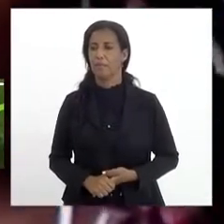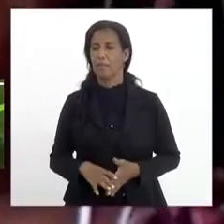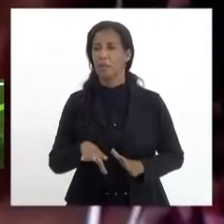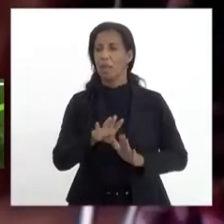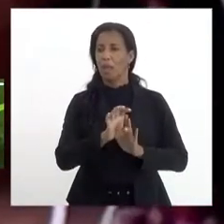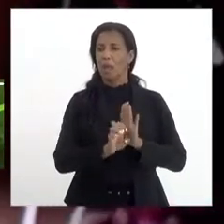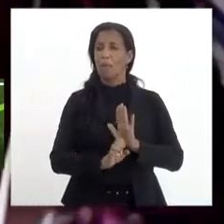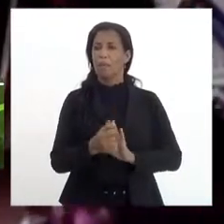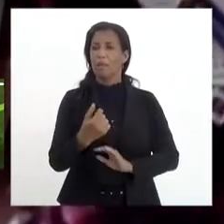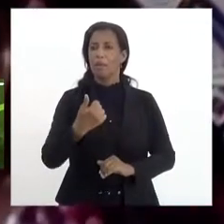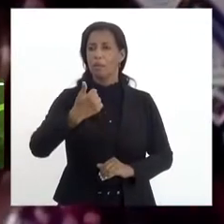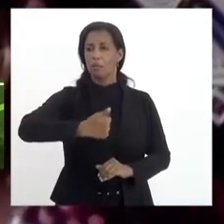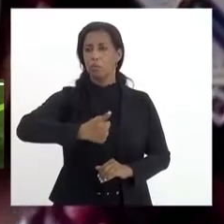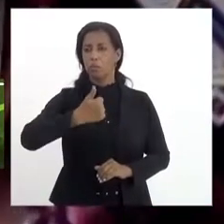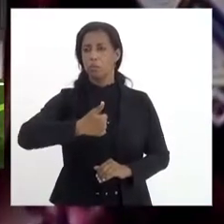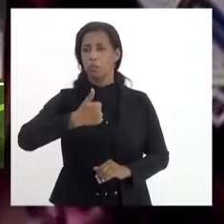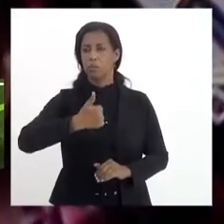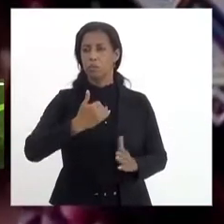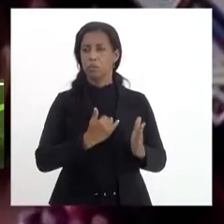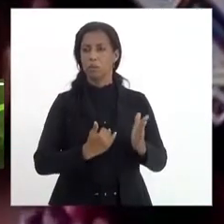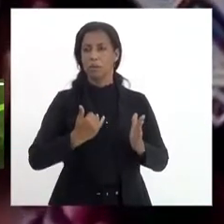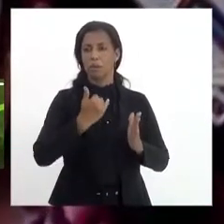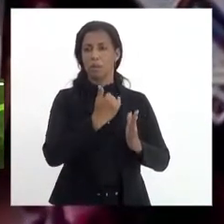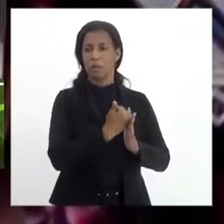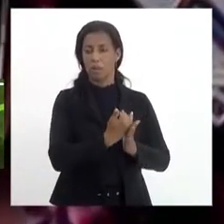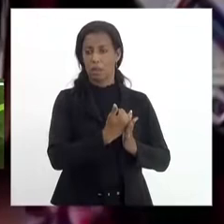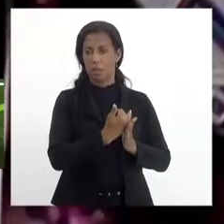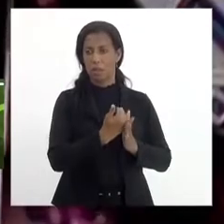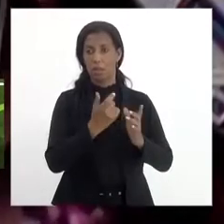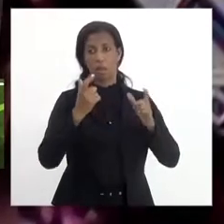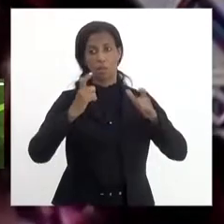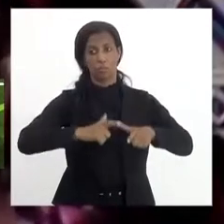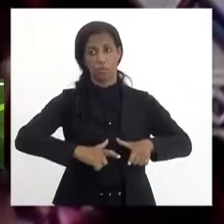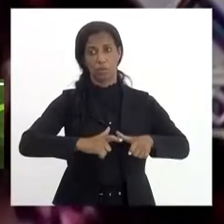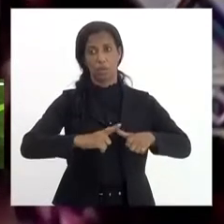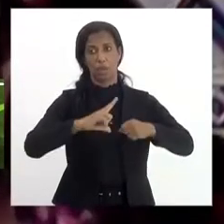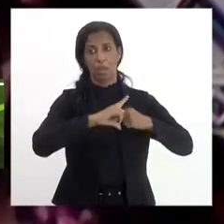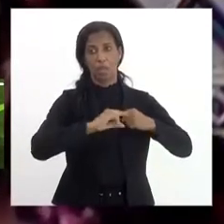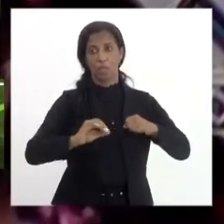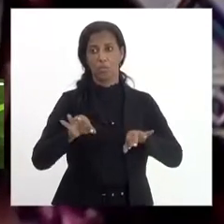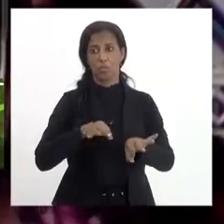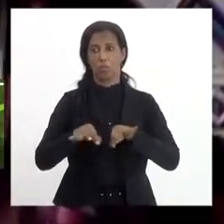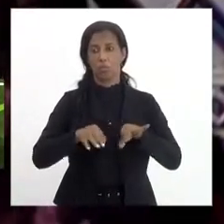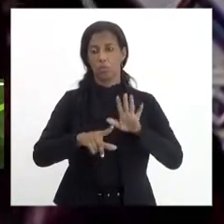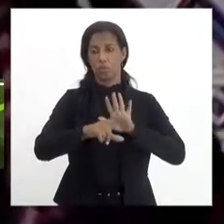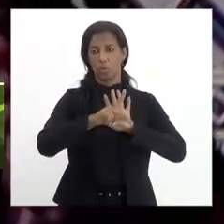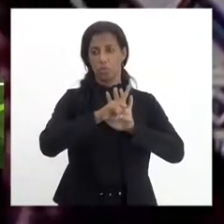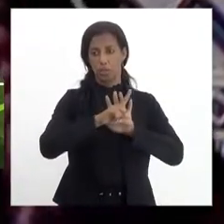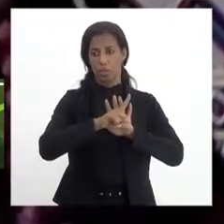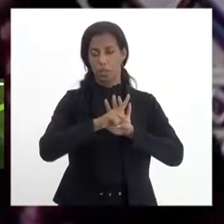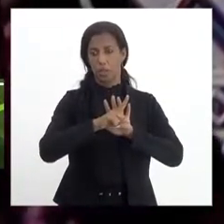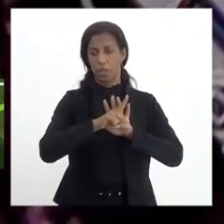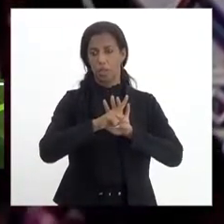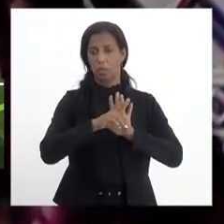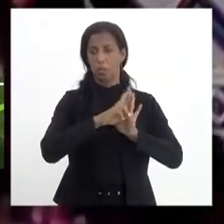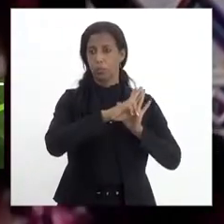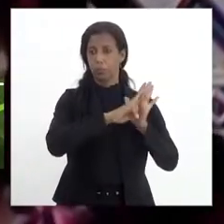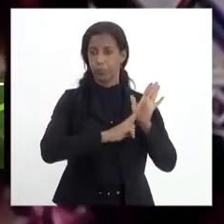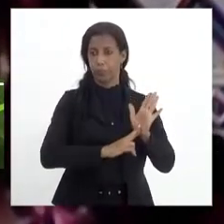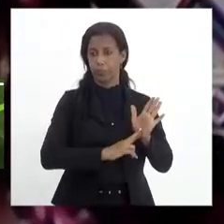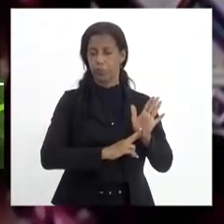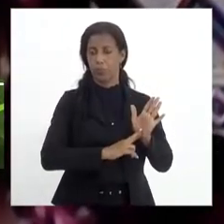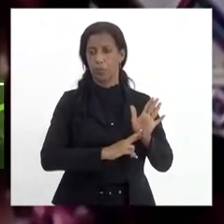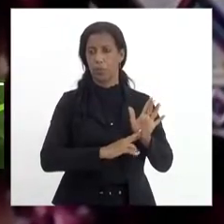1 diz o seguinte: acrescenta onde couber artigo ao projeto de lei em epígrafe com a seguinte redação: